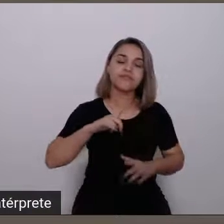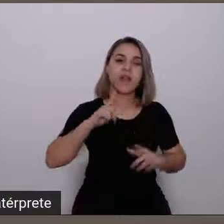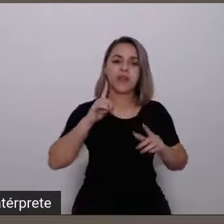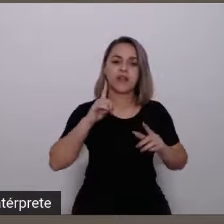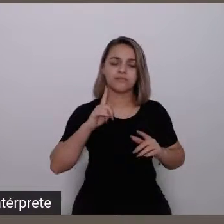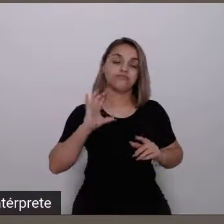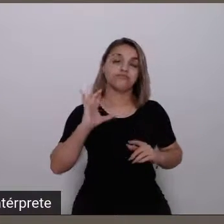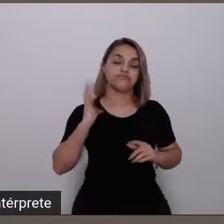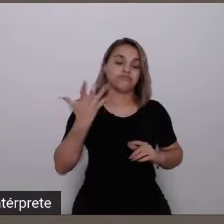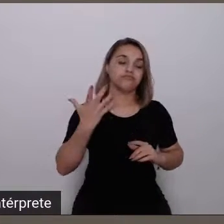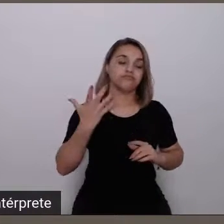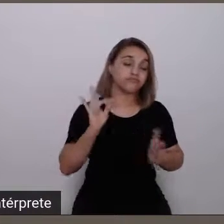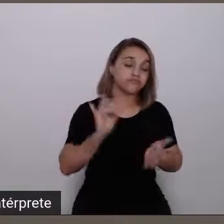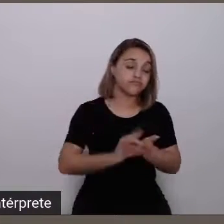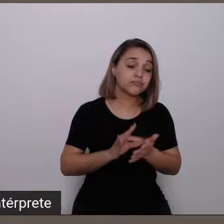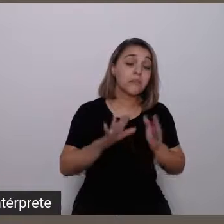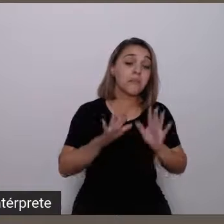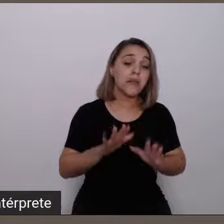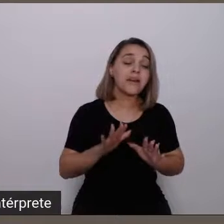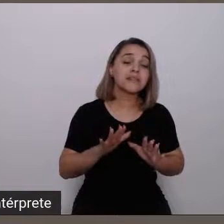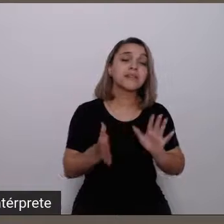é realmente propor